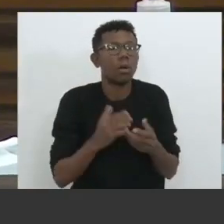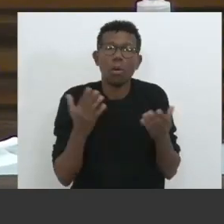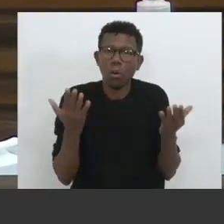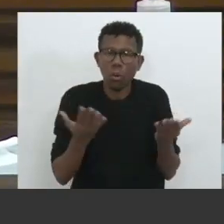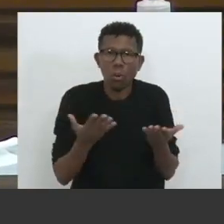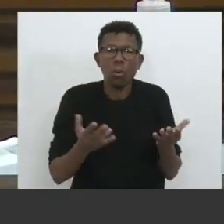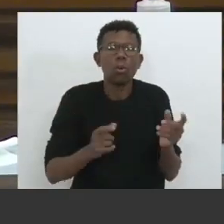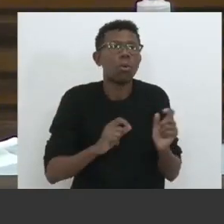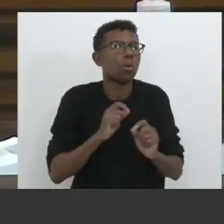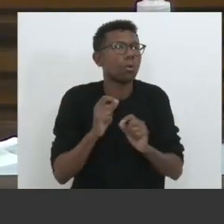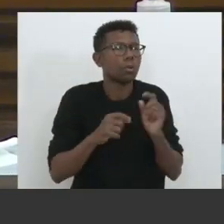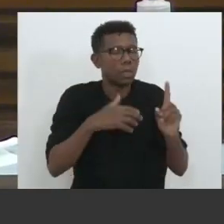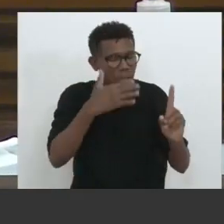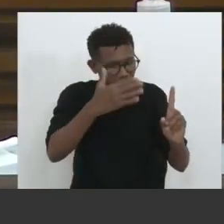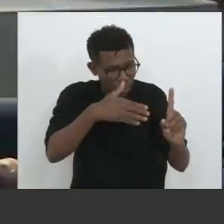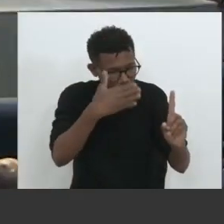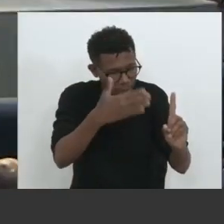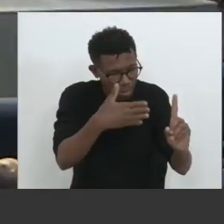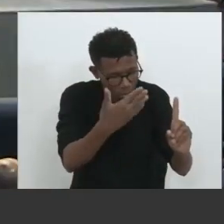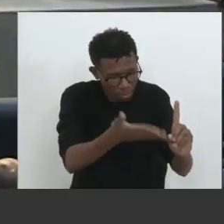recebendo essa essa